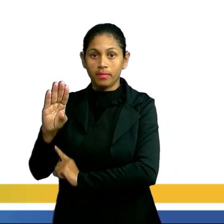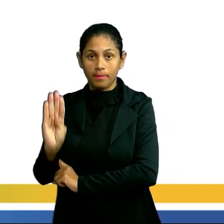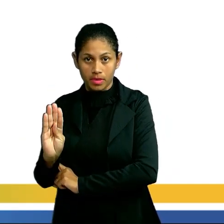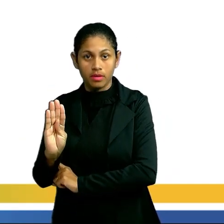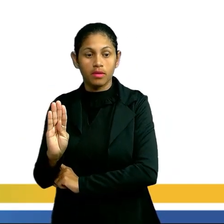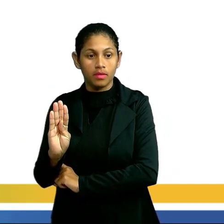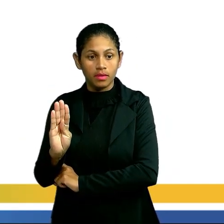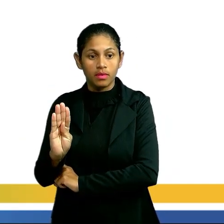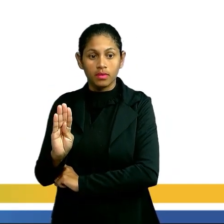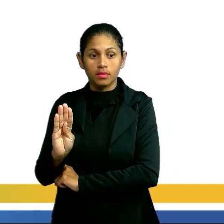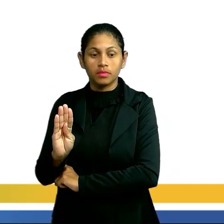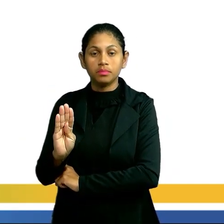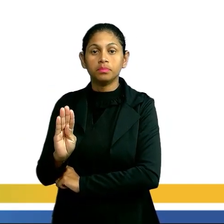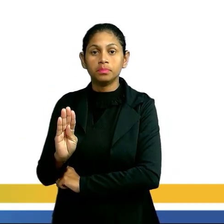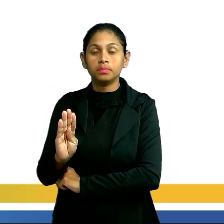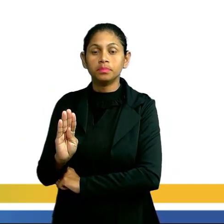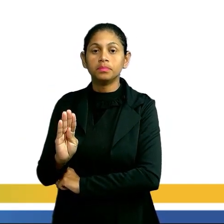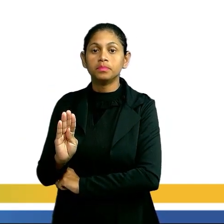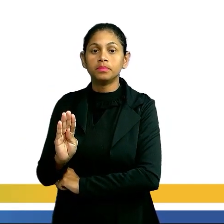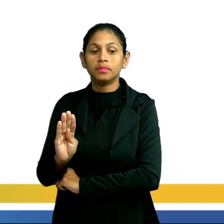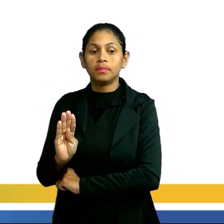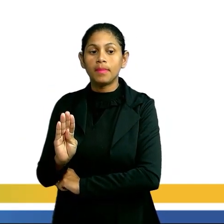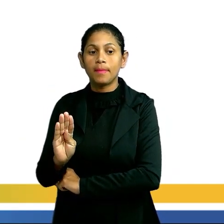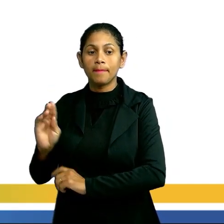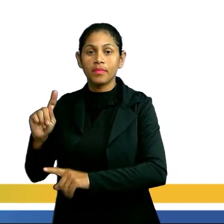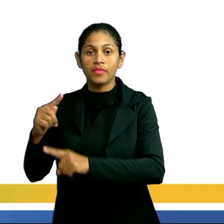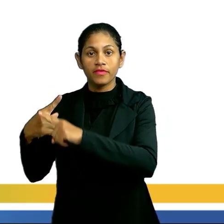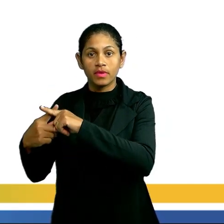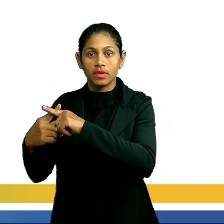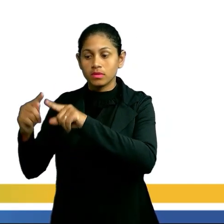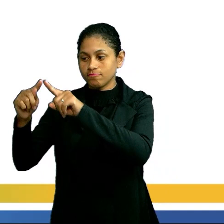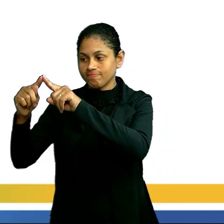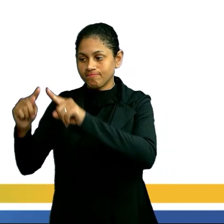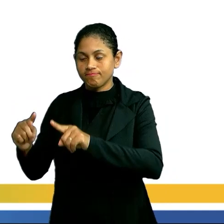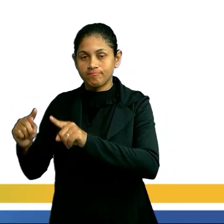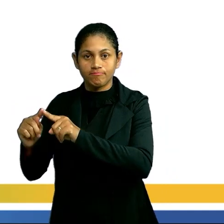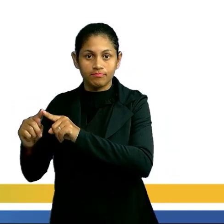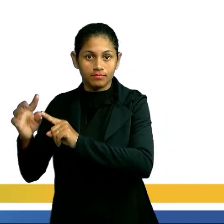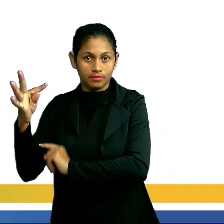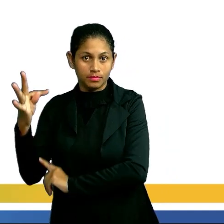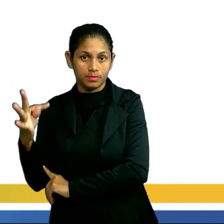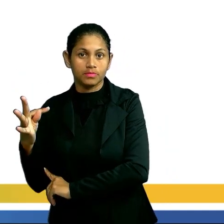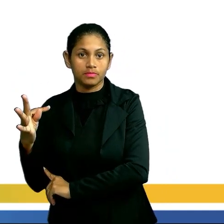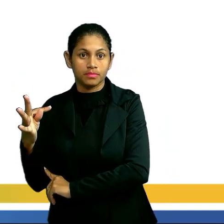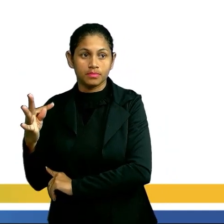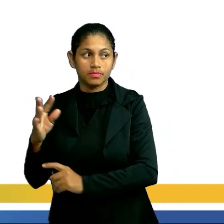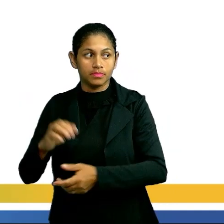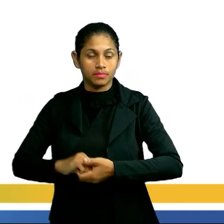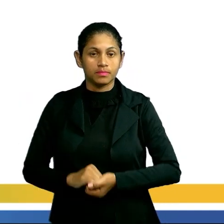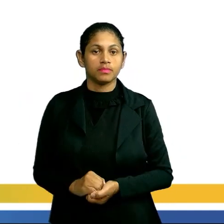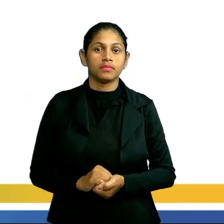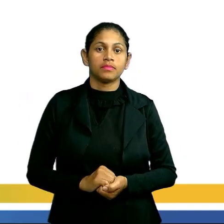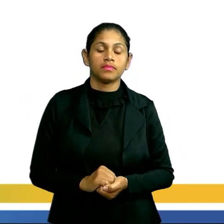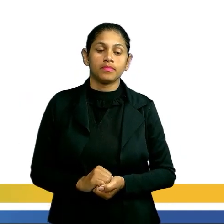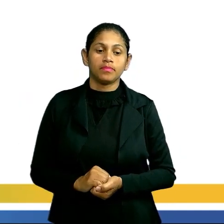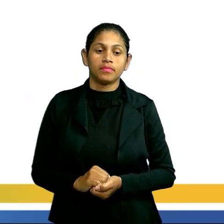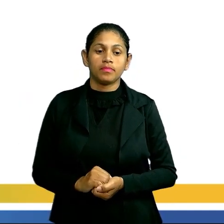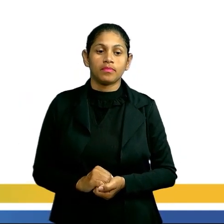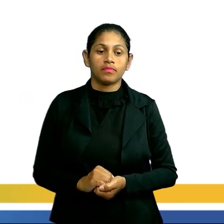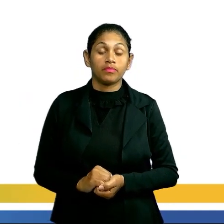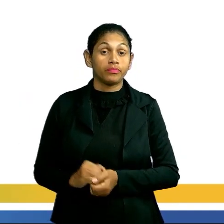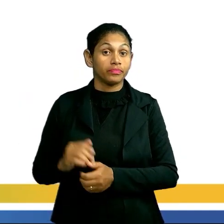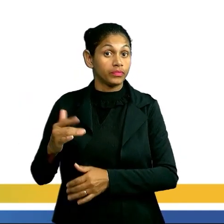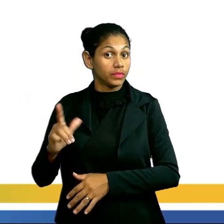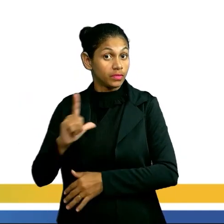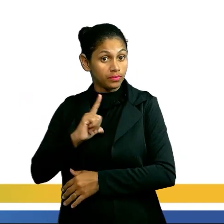um coeficiente de dilatação superficial, vezes a variação de temperatura. Além disso, temos